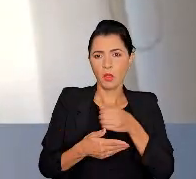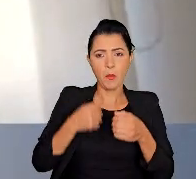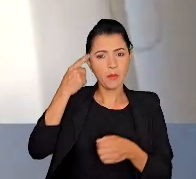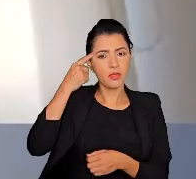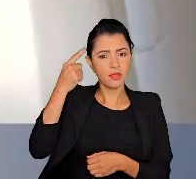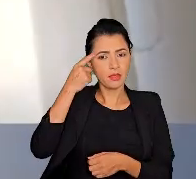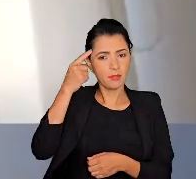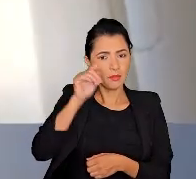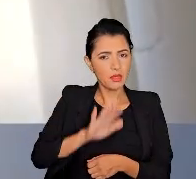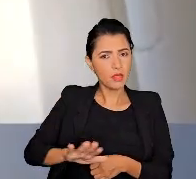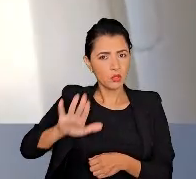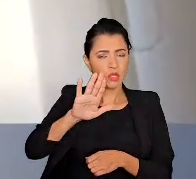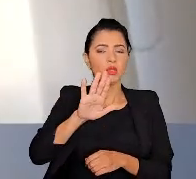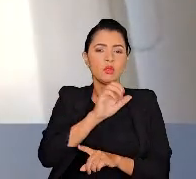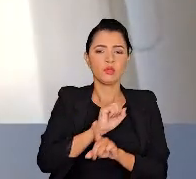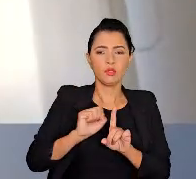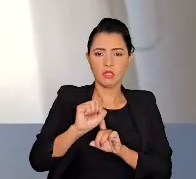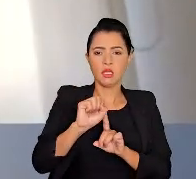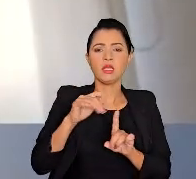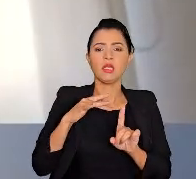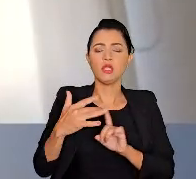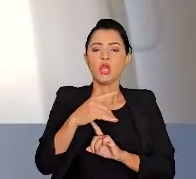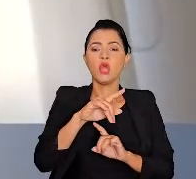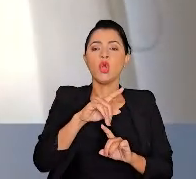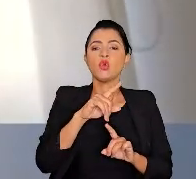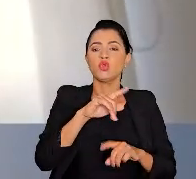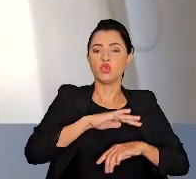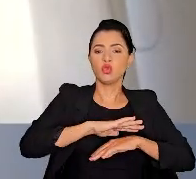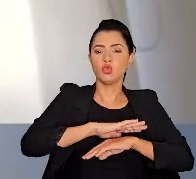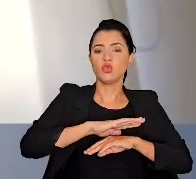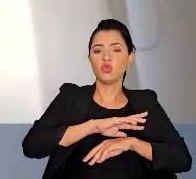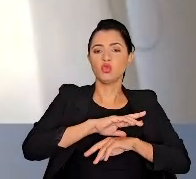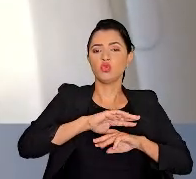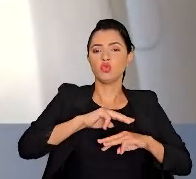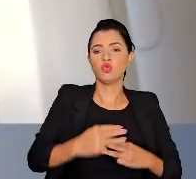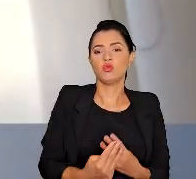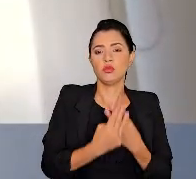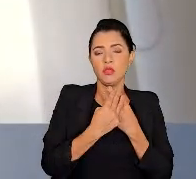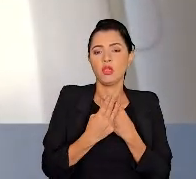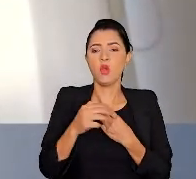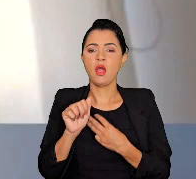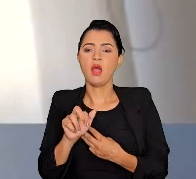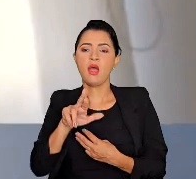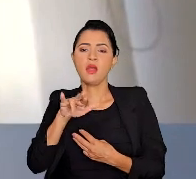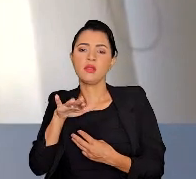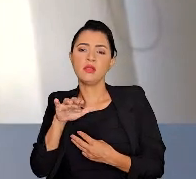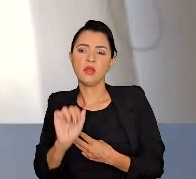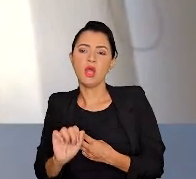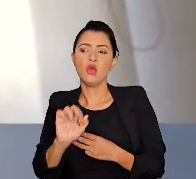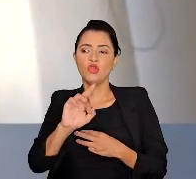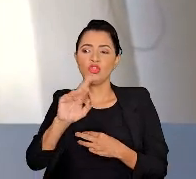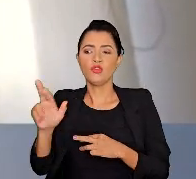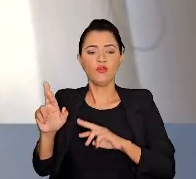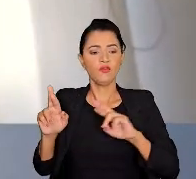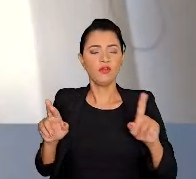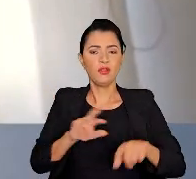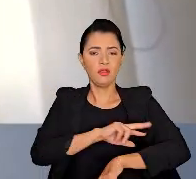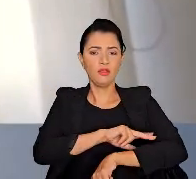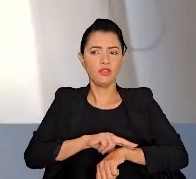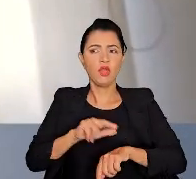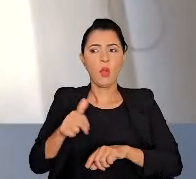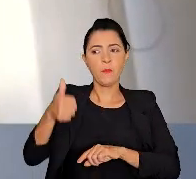nacionalsocialismo de que judeus e arianos formam raças distintas. Os primeiros seriam uma raça